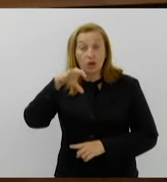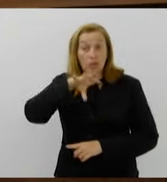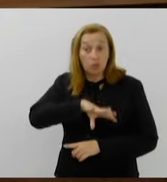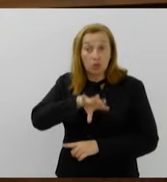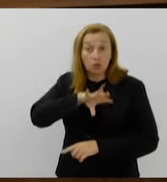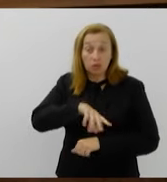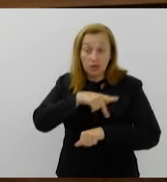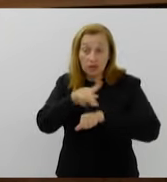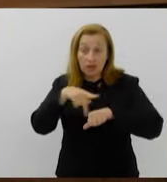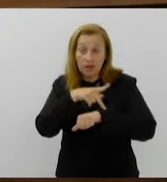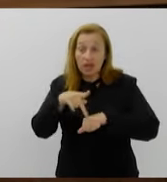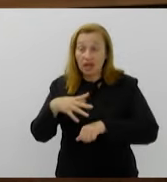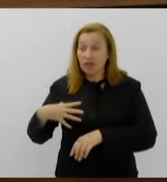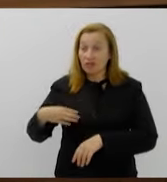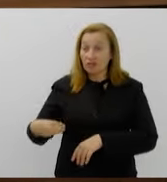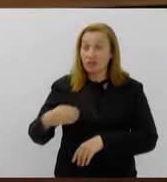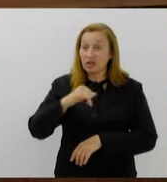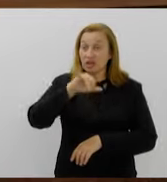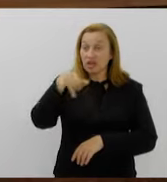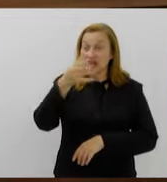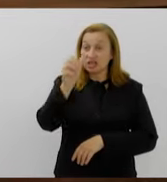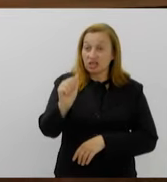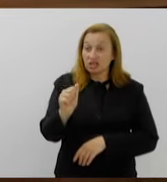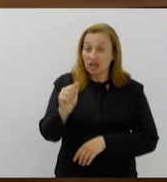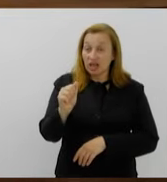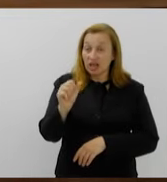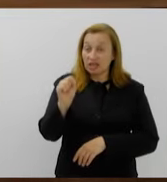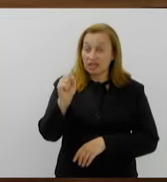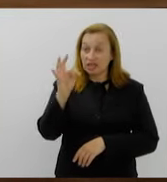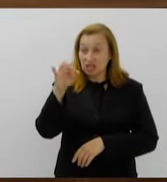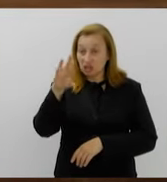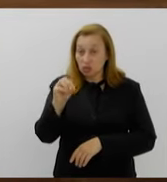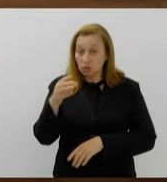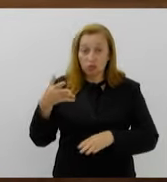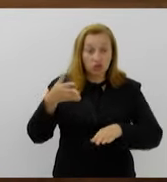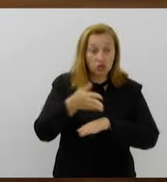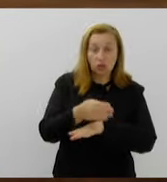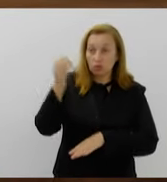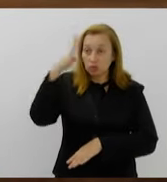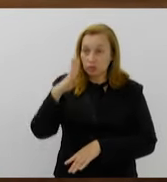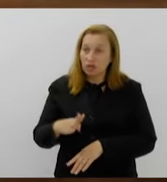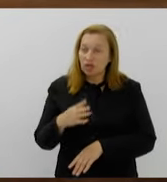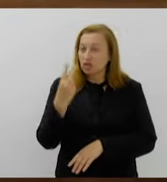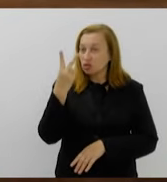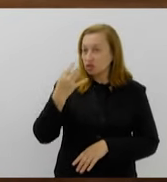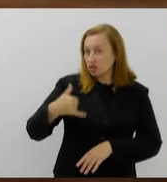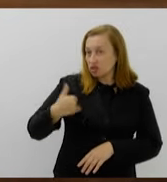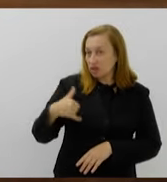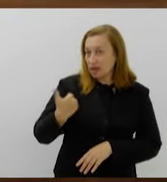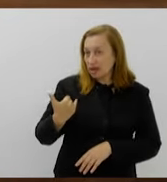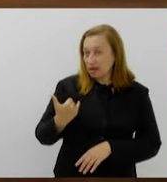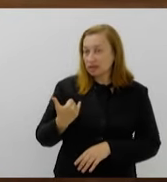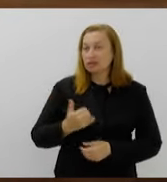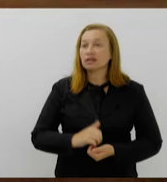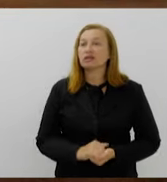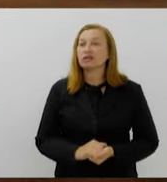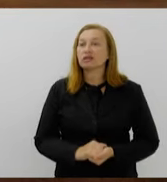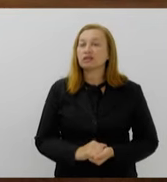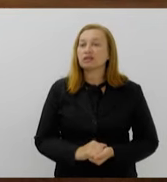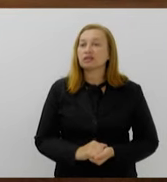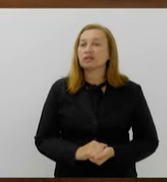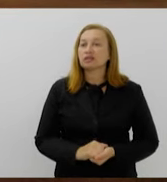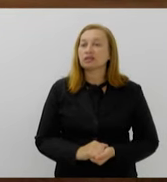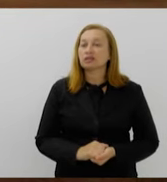Jacinto Pires e Dona Ilda Gonçalves chegou o Brasil aos 2 anos desde então tem se